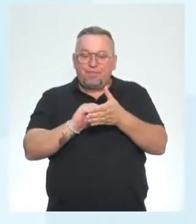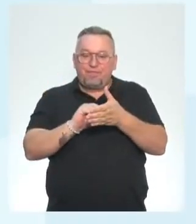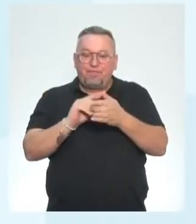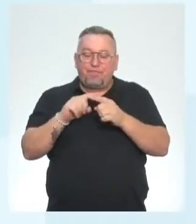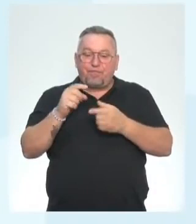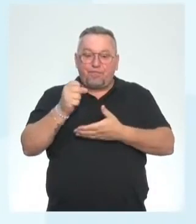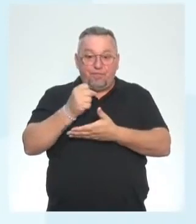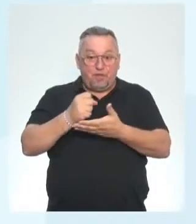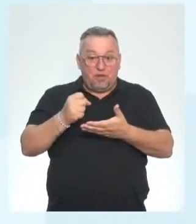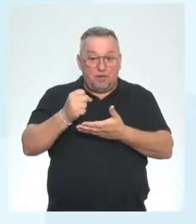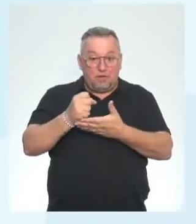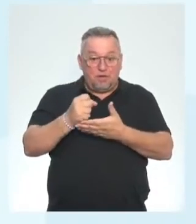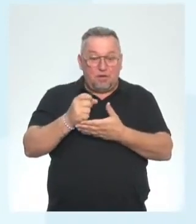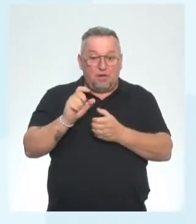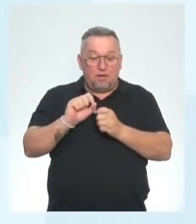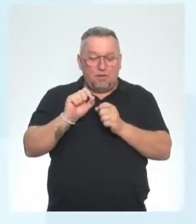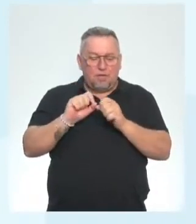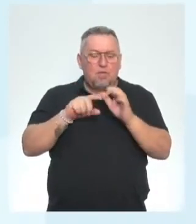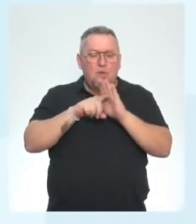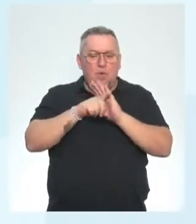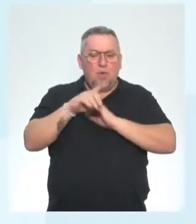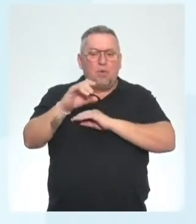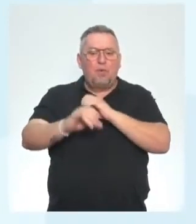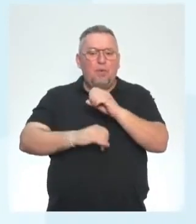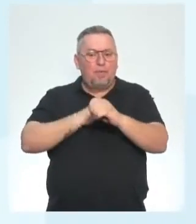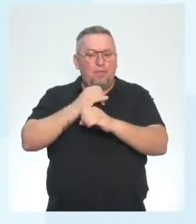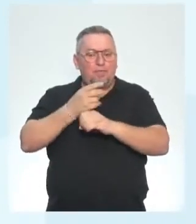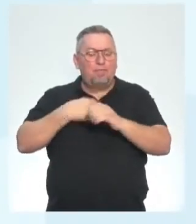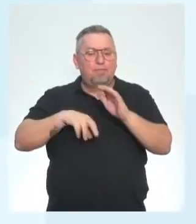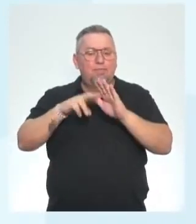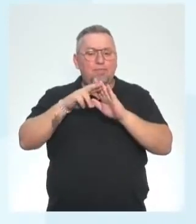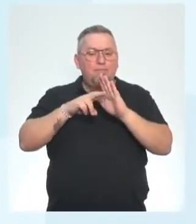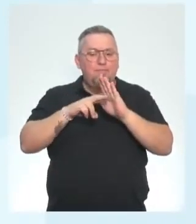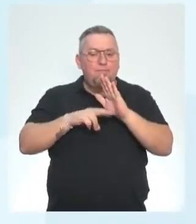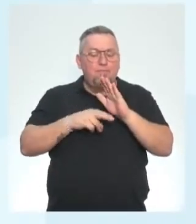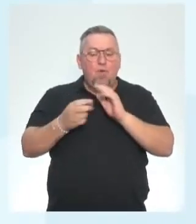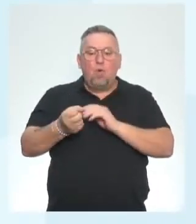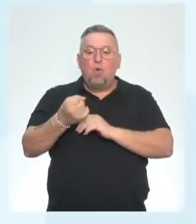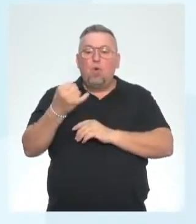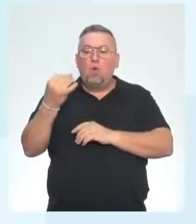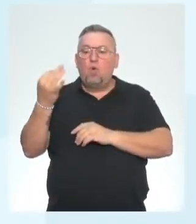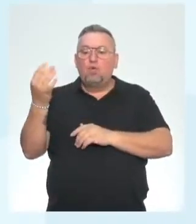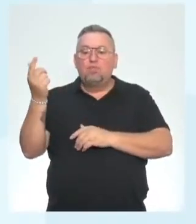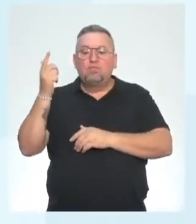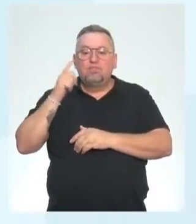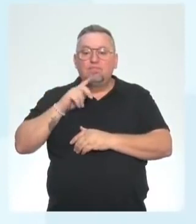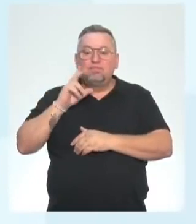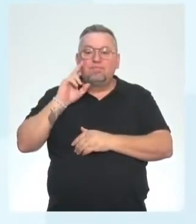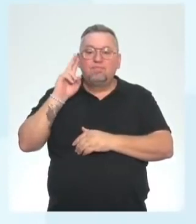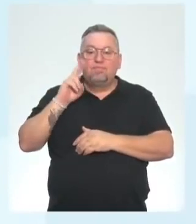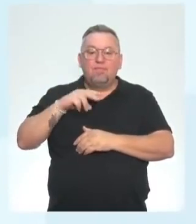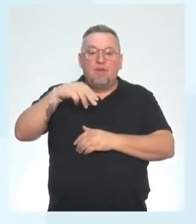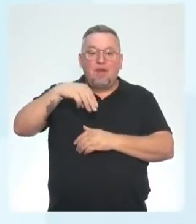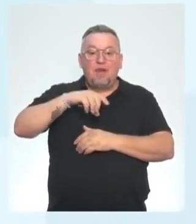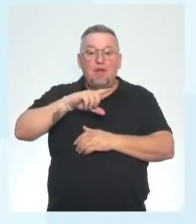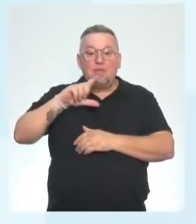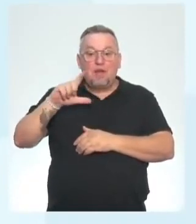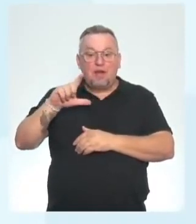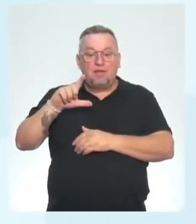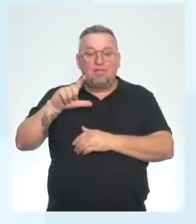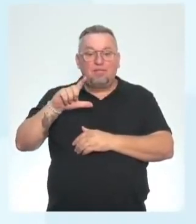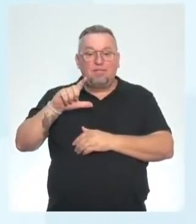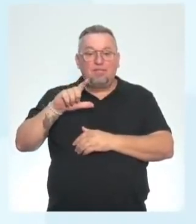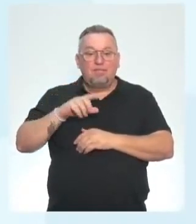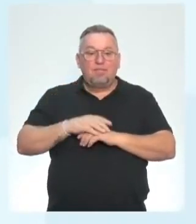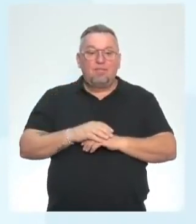base, né? Eu fui, inclusive, procurei em sites aí de receita o quanto isso compreende, né, em ml ali, por exemplo, né? Então,